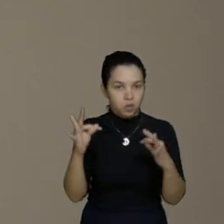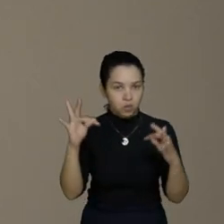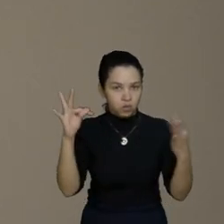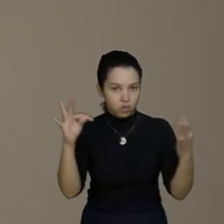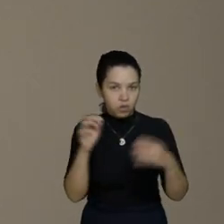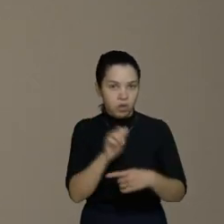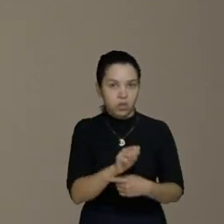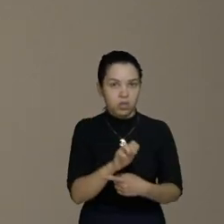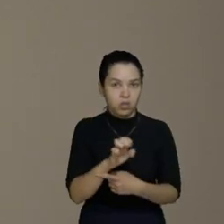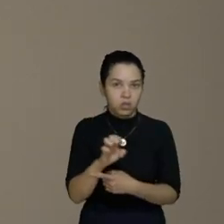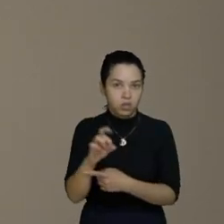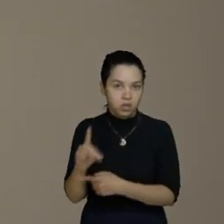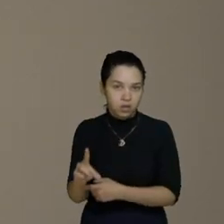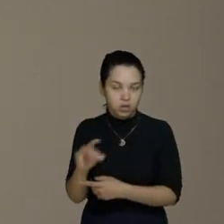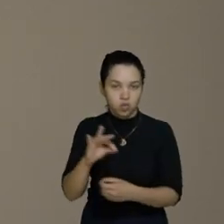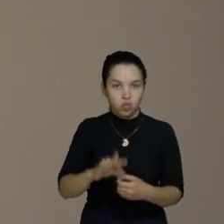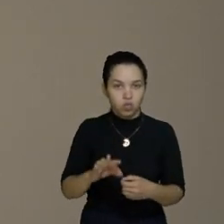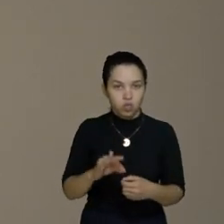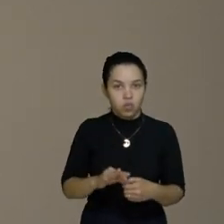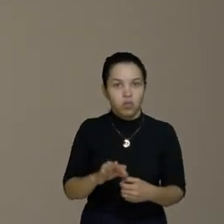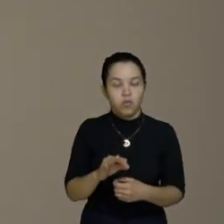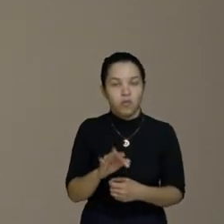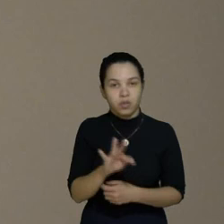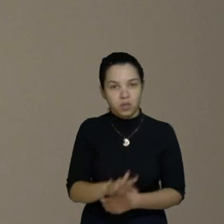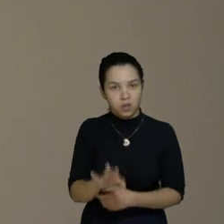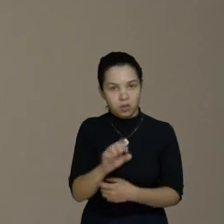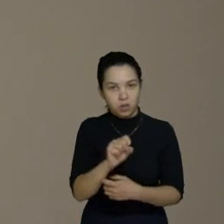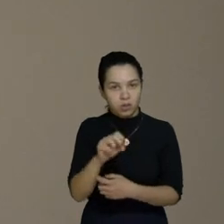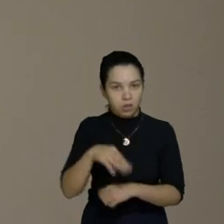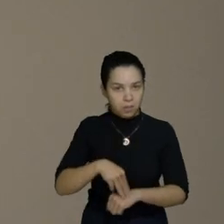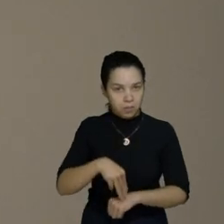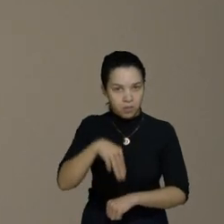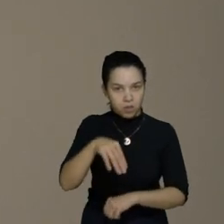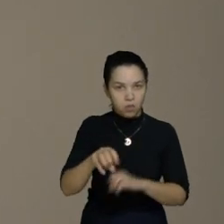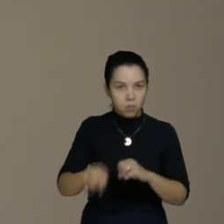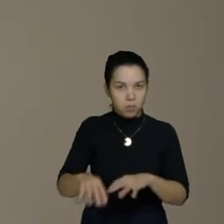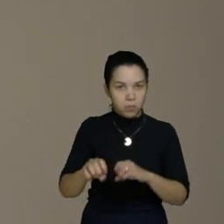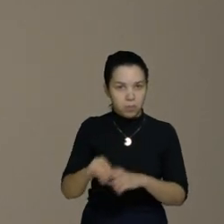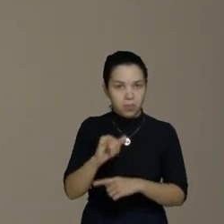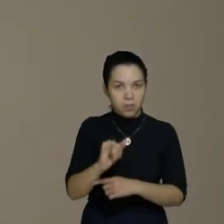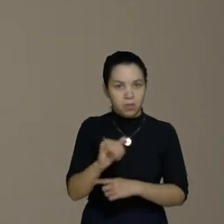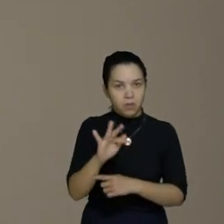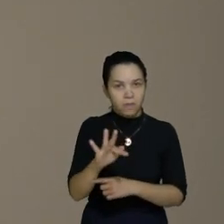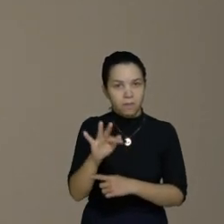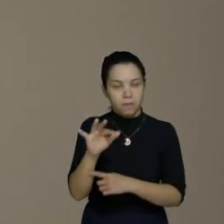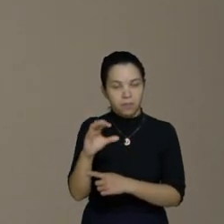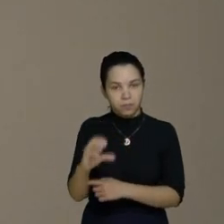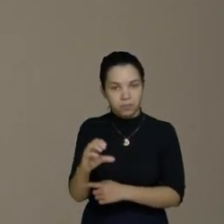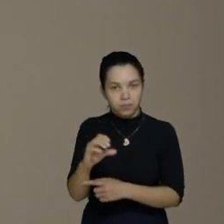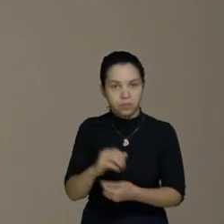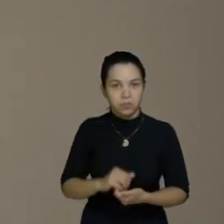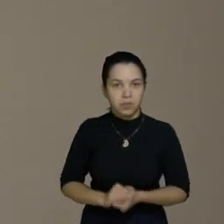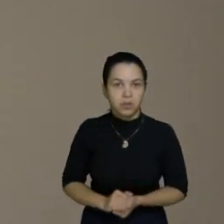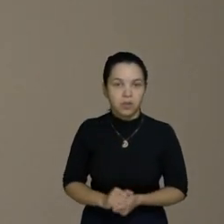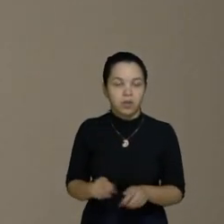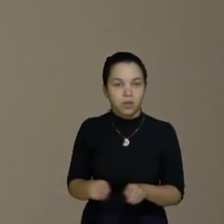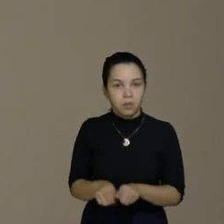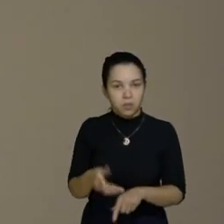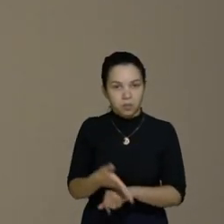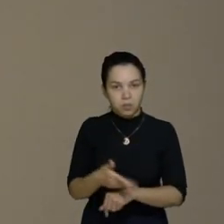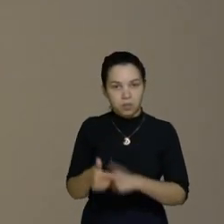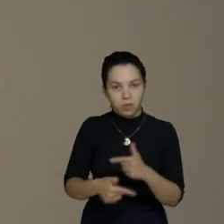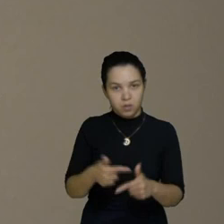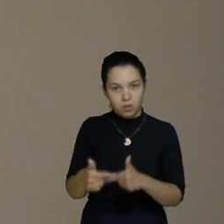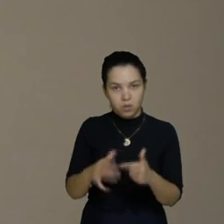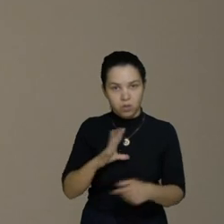Instituto Federal Catarinense e mestre em educação também pelo IFC atuou como coordenadora pedagógica escolar na